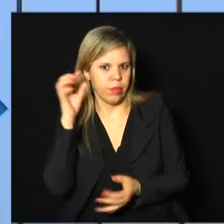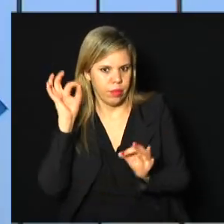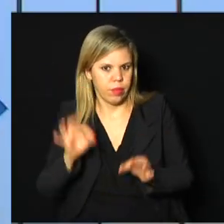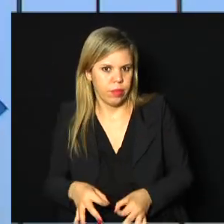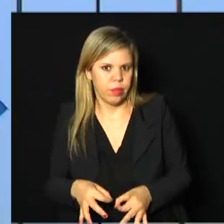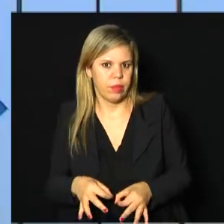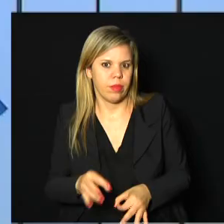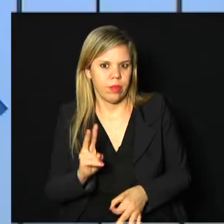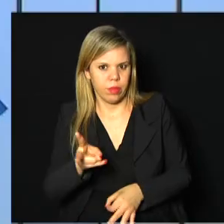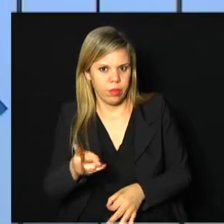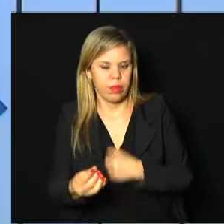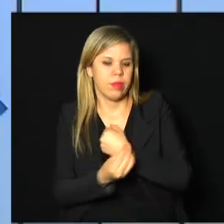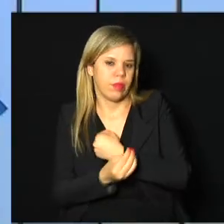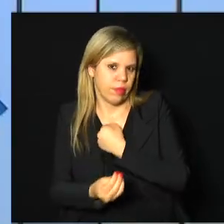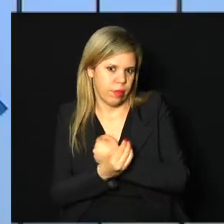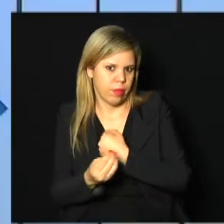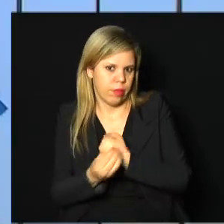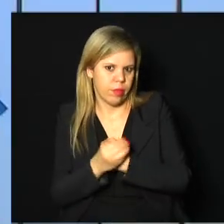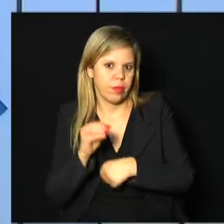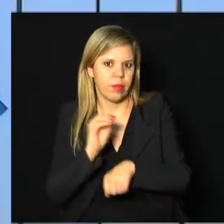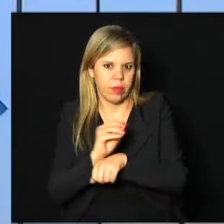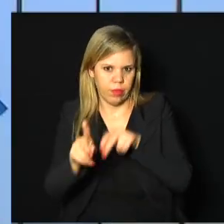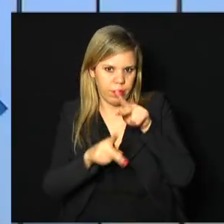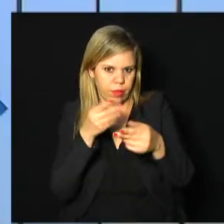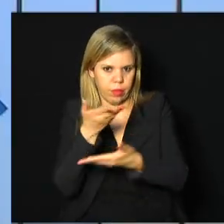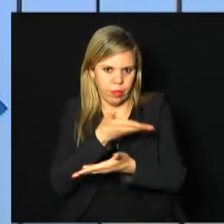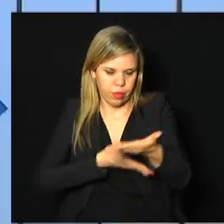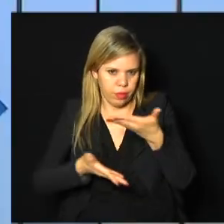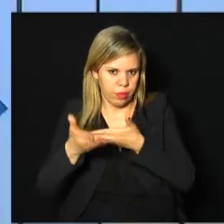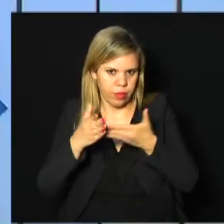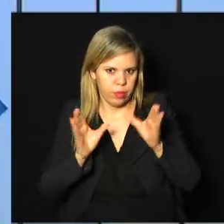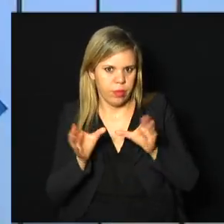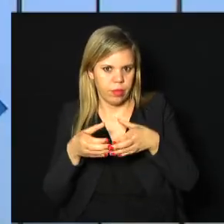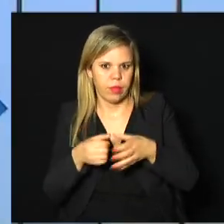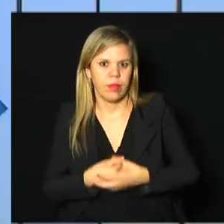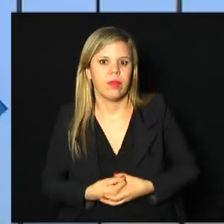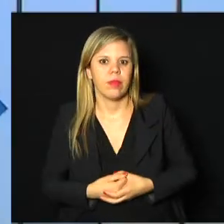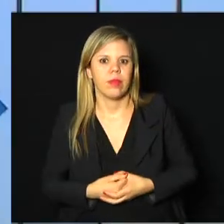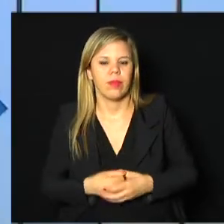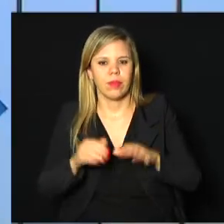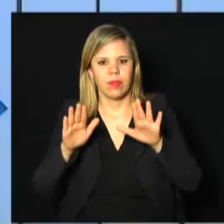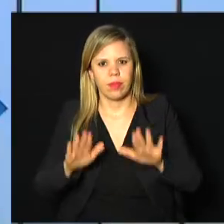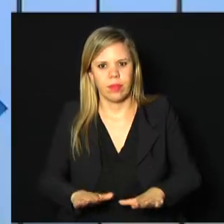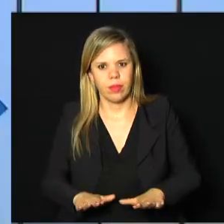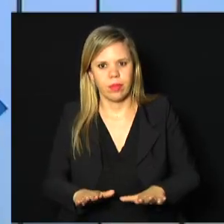Como a doutora falou, você vai estar se protegendo e protegendo toda a